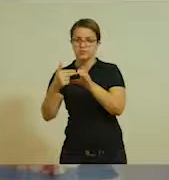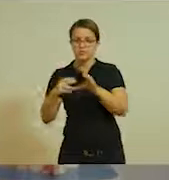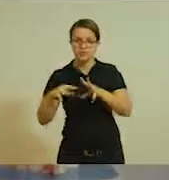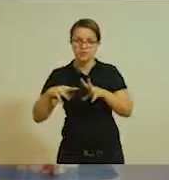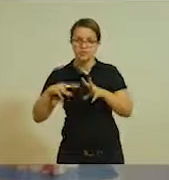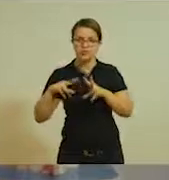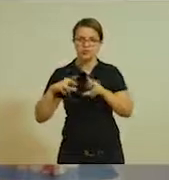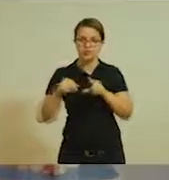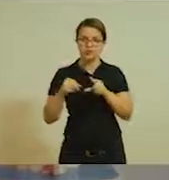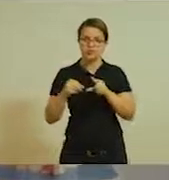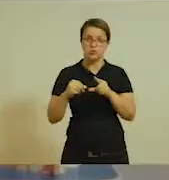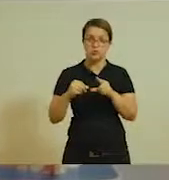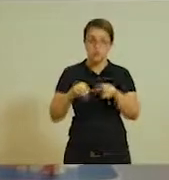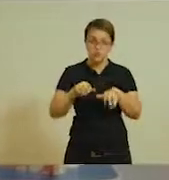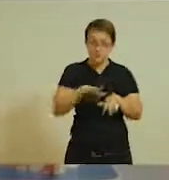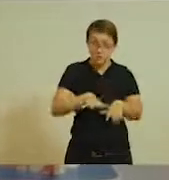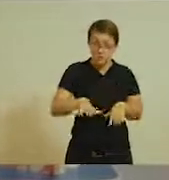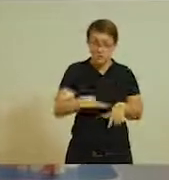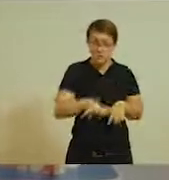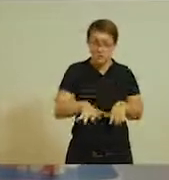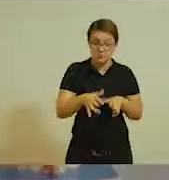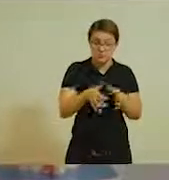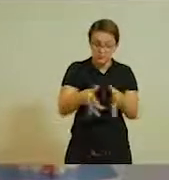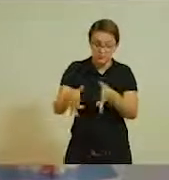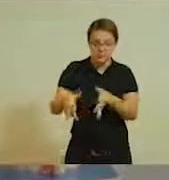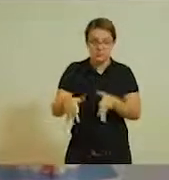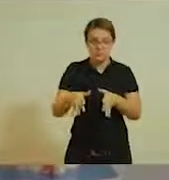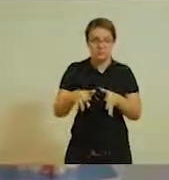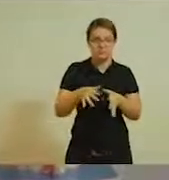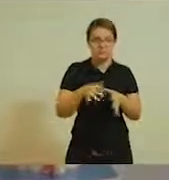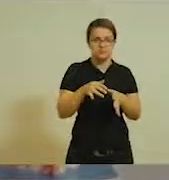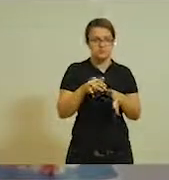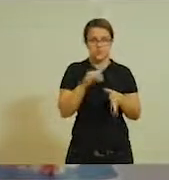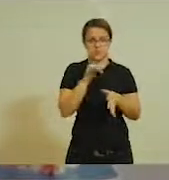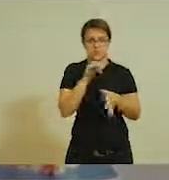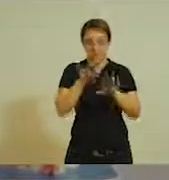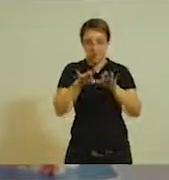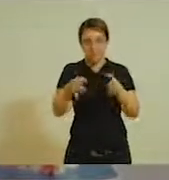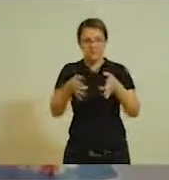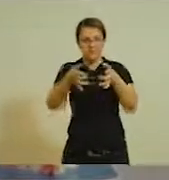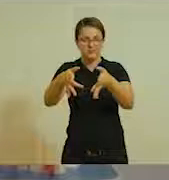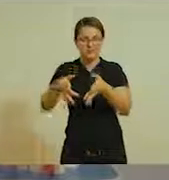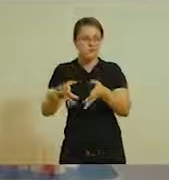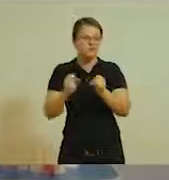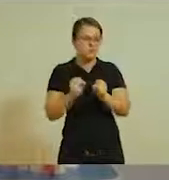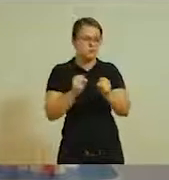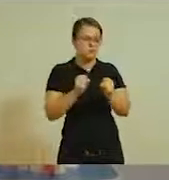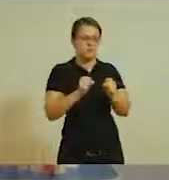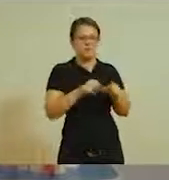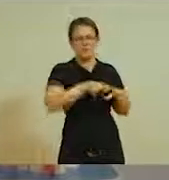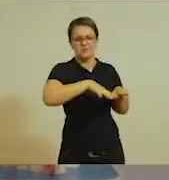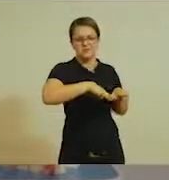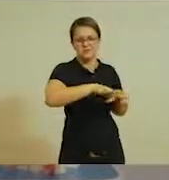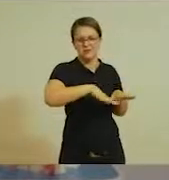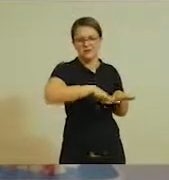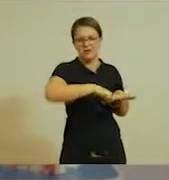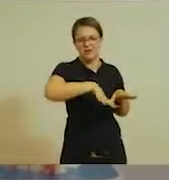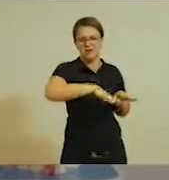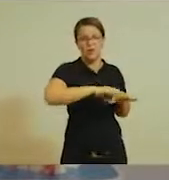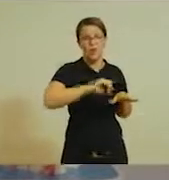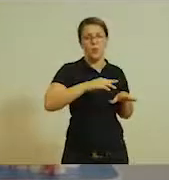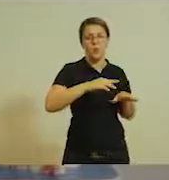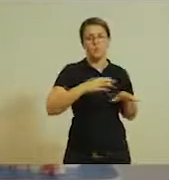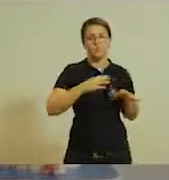Você vai colocar todos no chão. Aqui eu tô colocando na mesa, mas em casa vocês arrumem um espaço bom na sala, tá bom? No